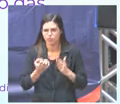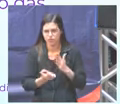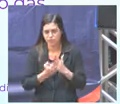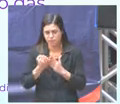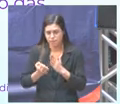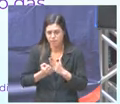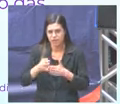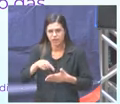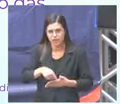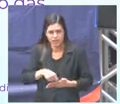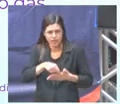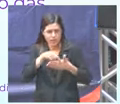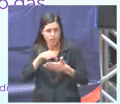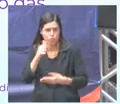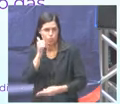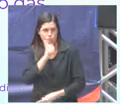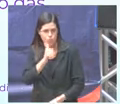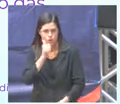liderados por mulheres.